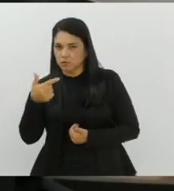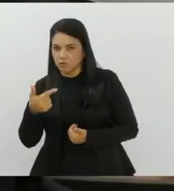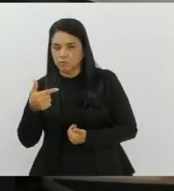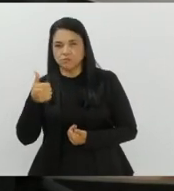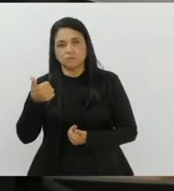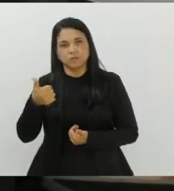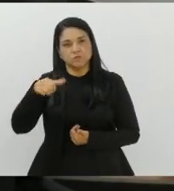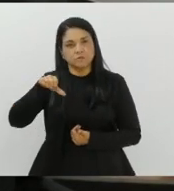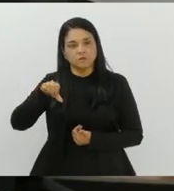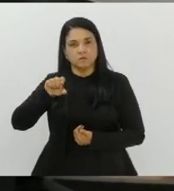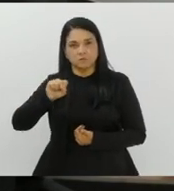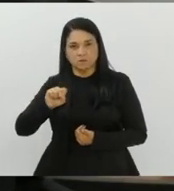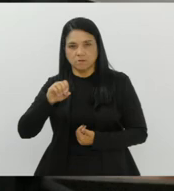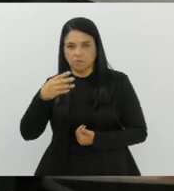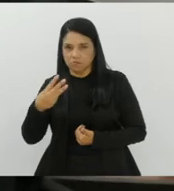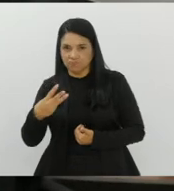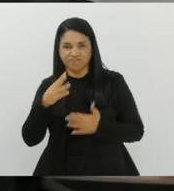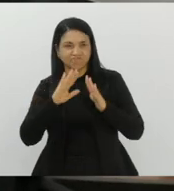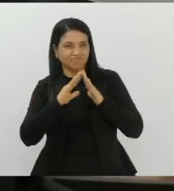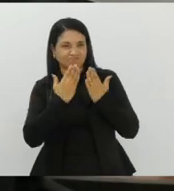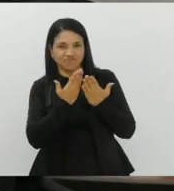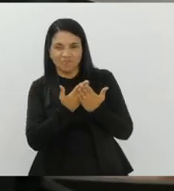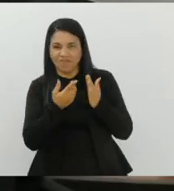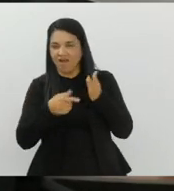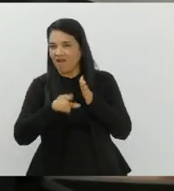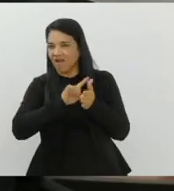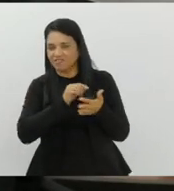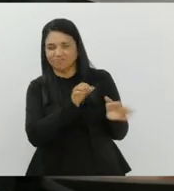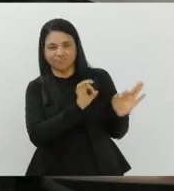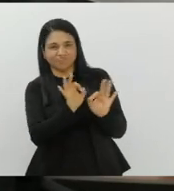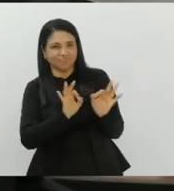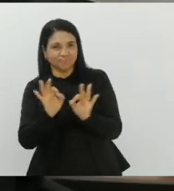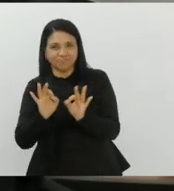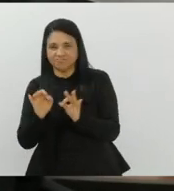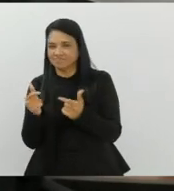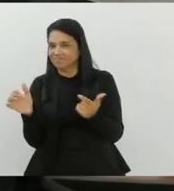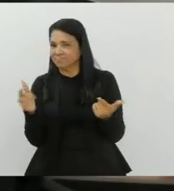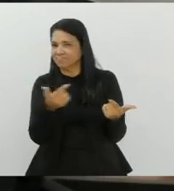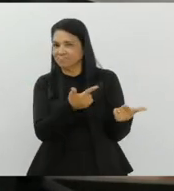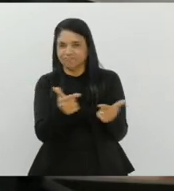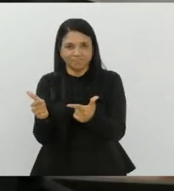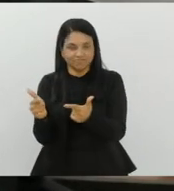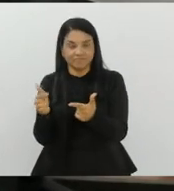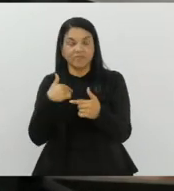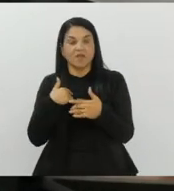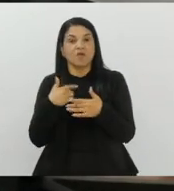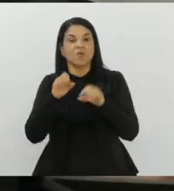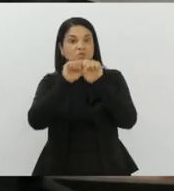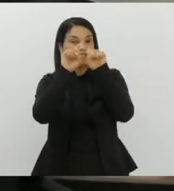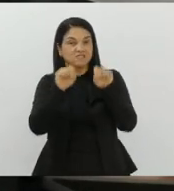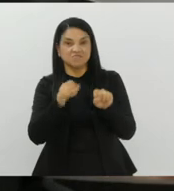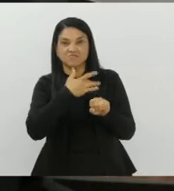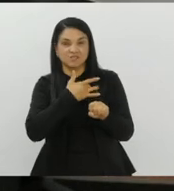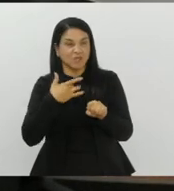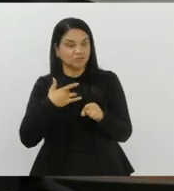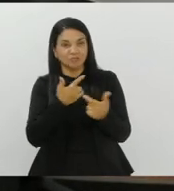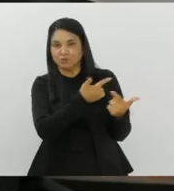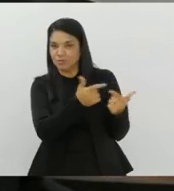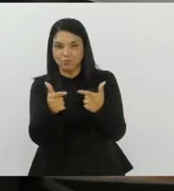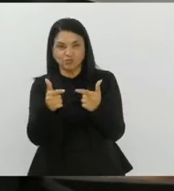1982-1983, época em que as escolas não estavam preparadas para isso, o sistema de saúde não estava preparado para